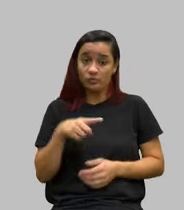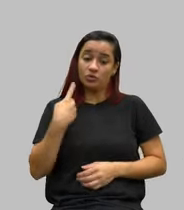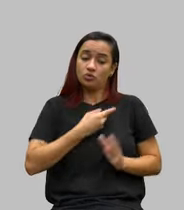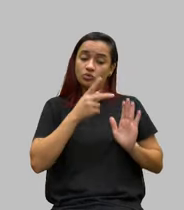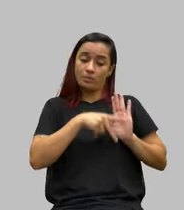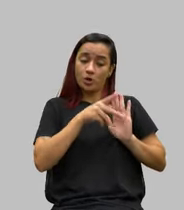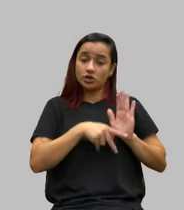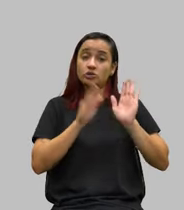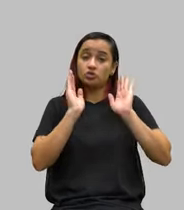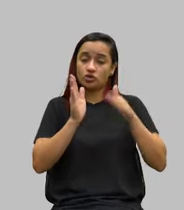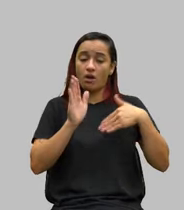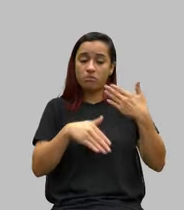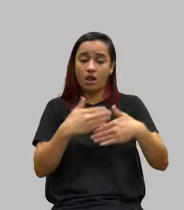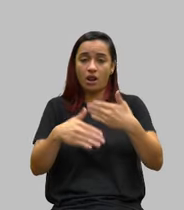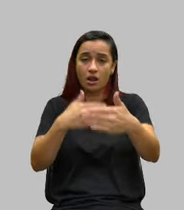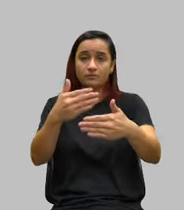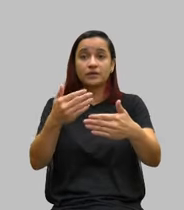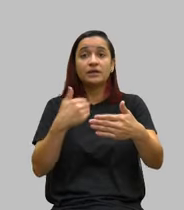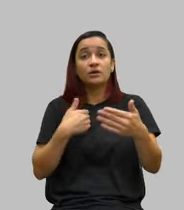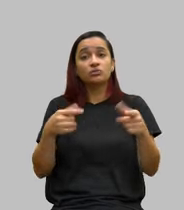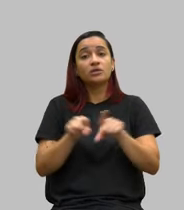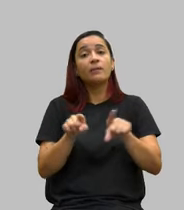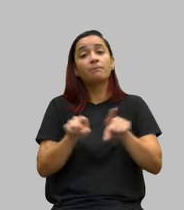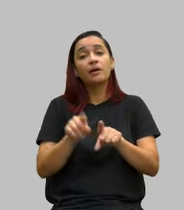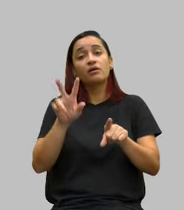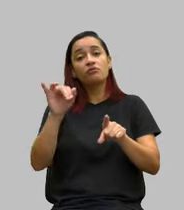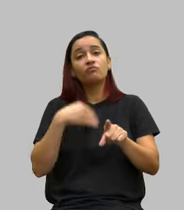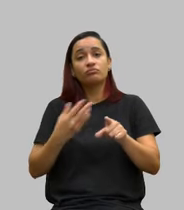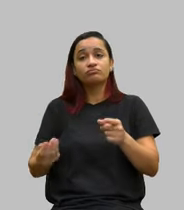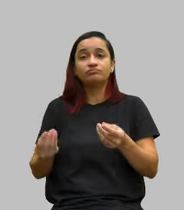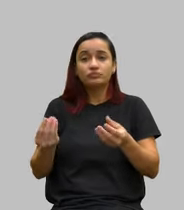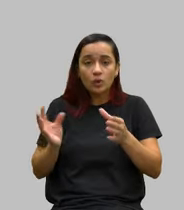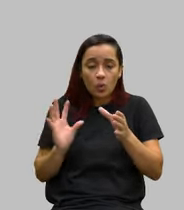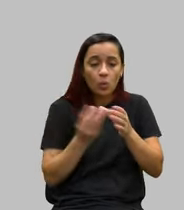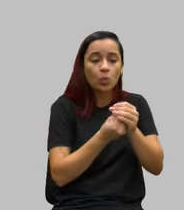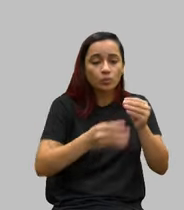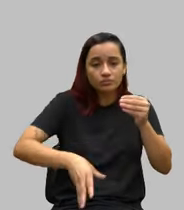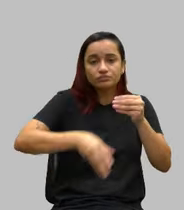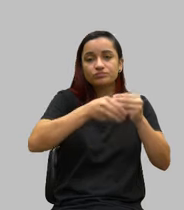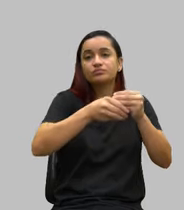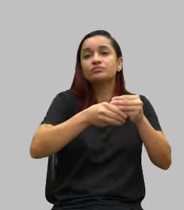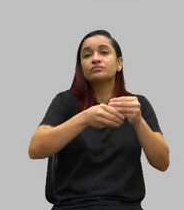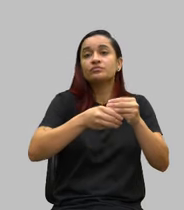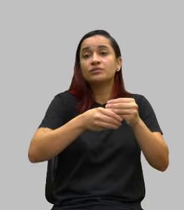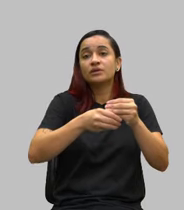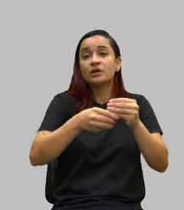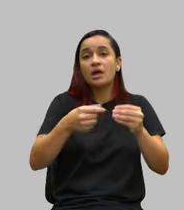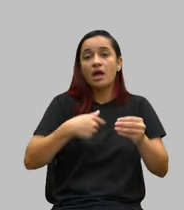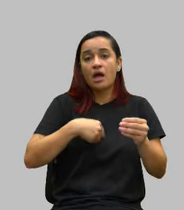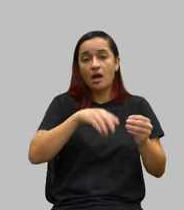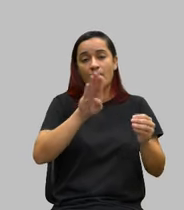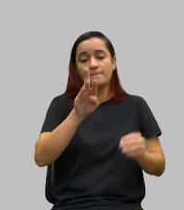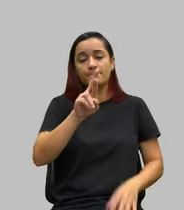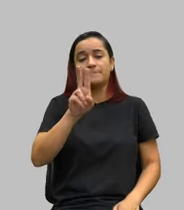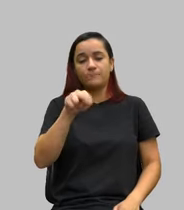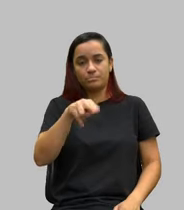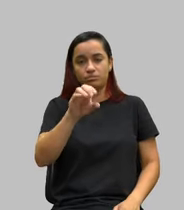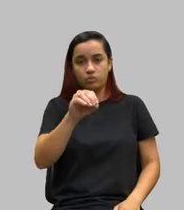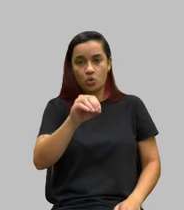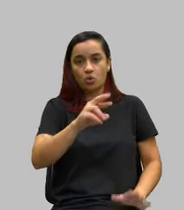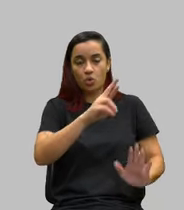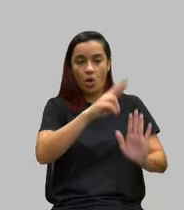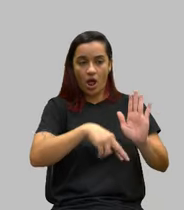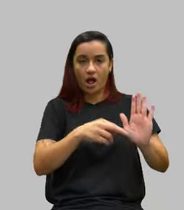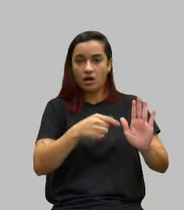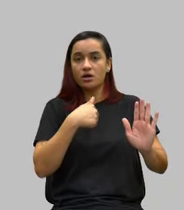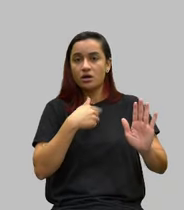vou inclusive incluir projeto é de autoria do deputado Bruno Eng eu fui relator que diz respeito ao sargento a